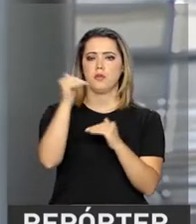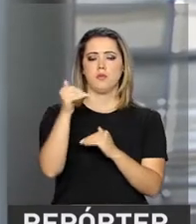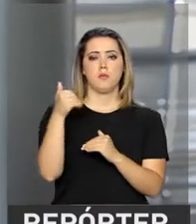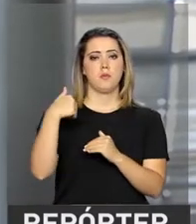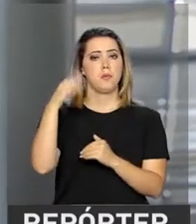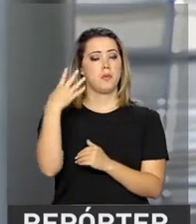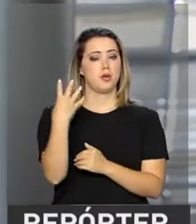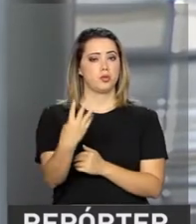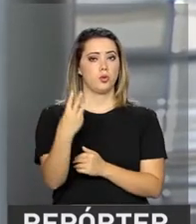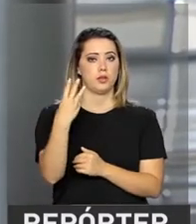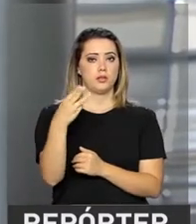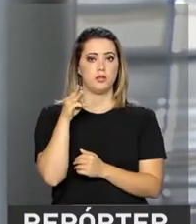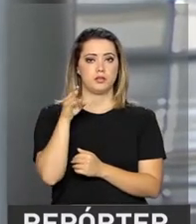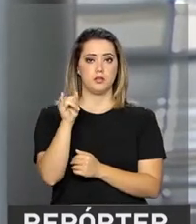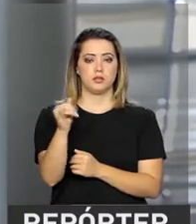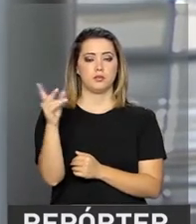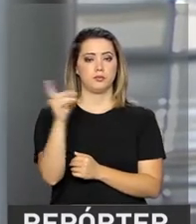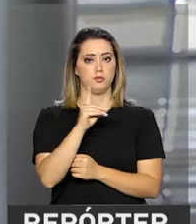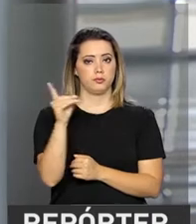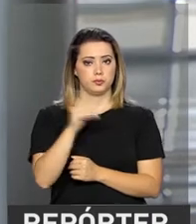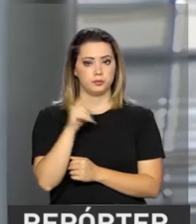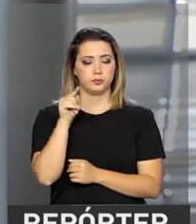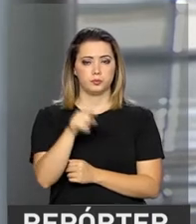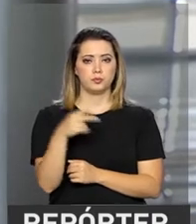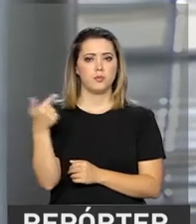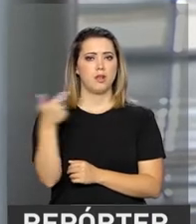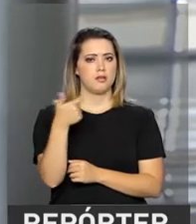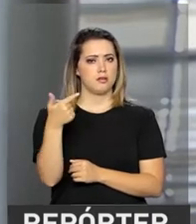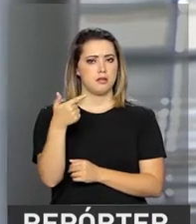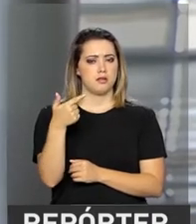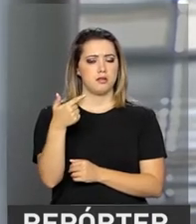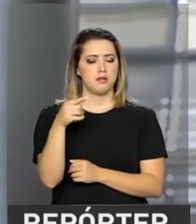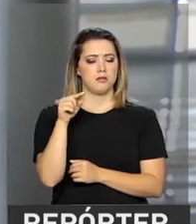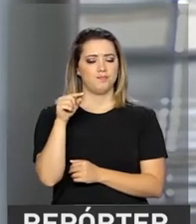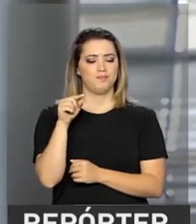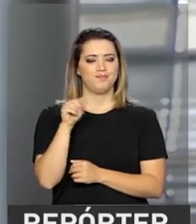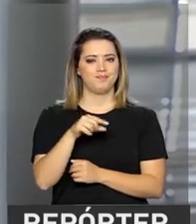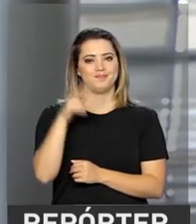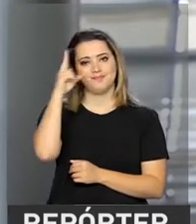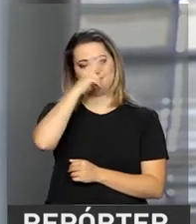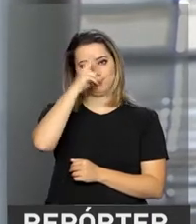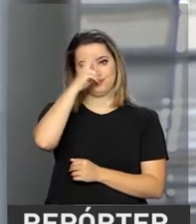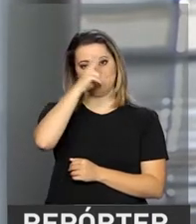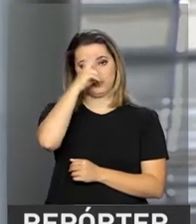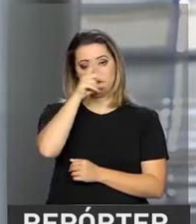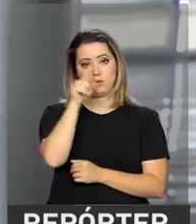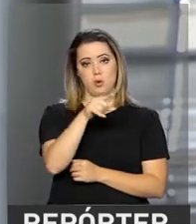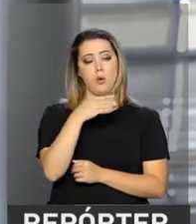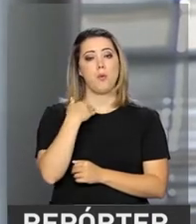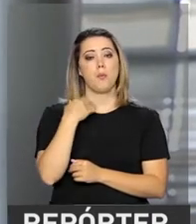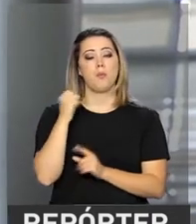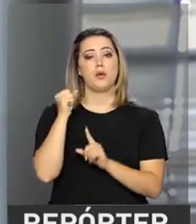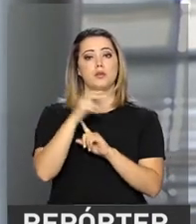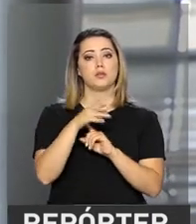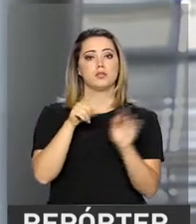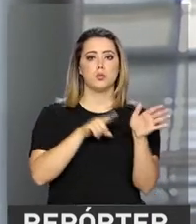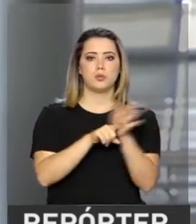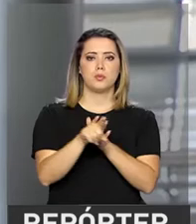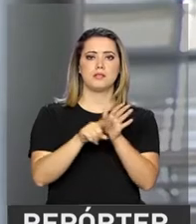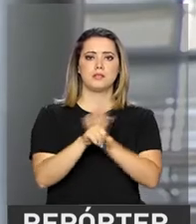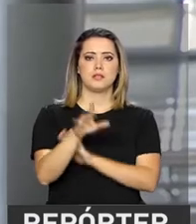43 bilhões de dólares. Nesta segunda-feira, o Banco Central divulgou o boletim Focus,